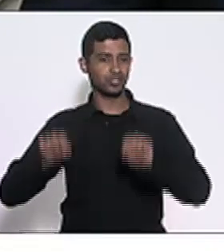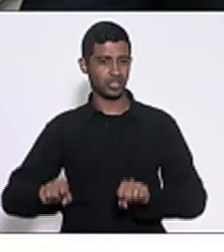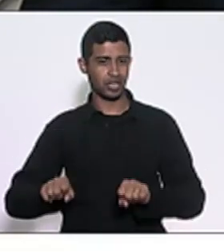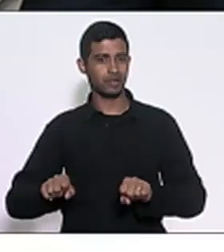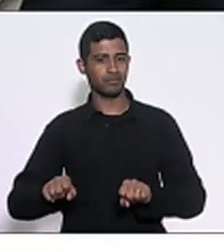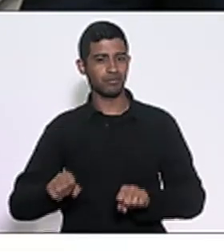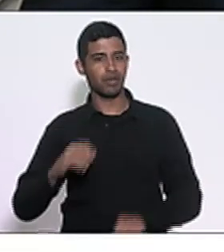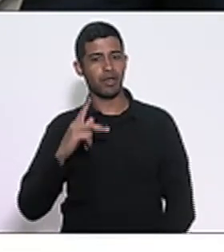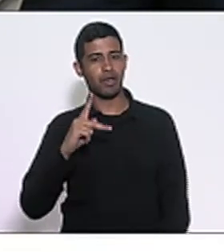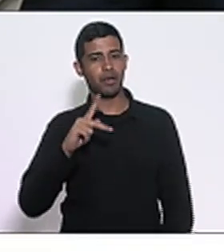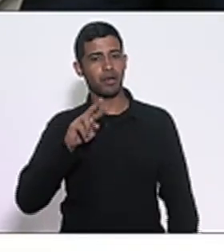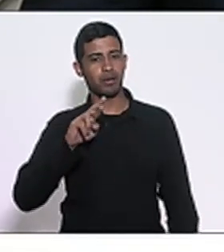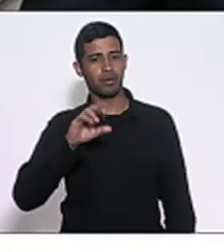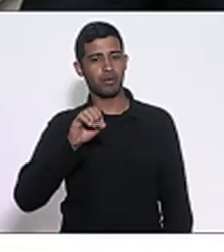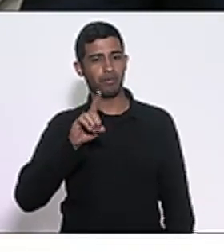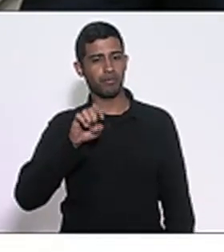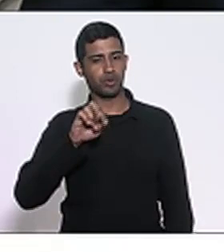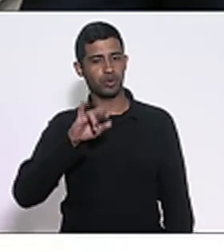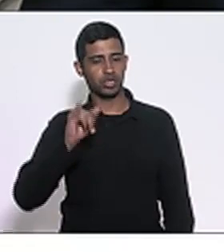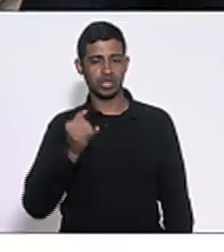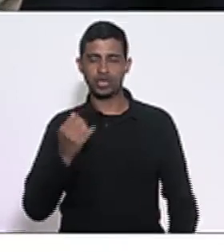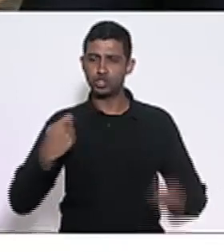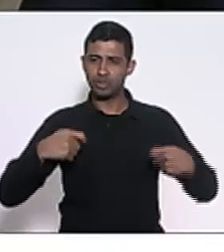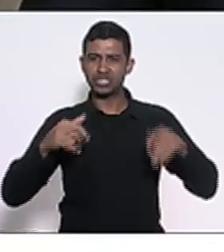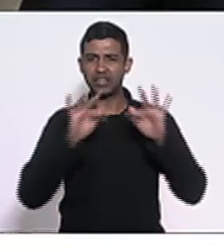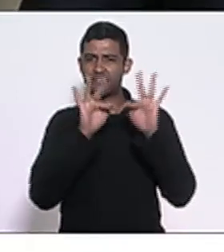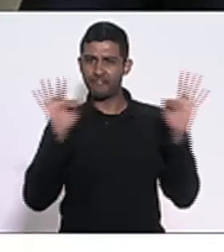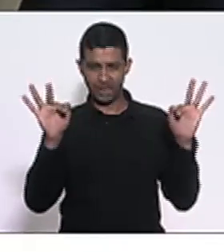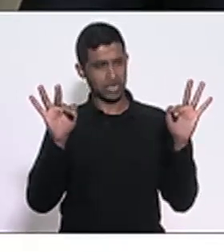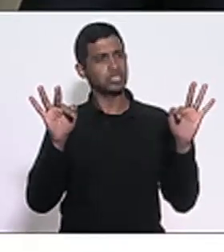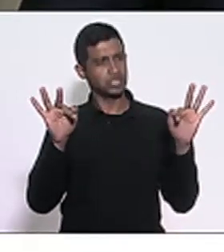Prodege devia abraçar essa palavra de ordem.